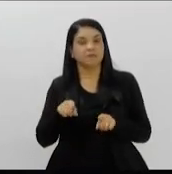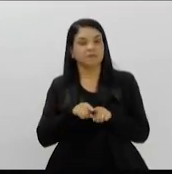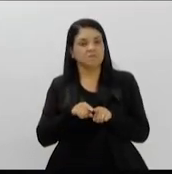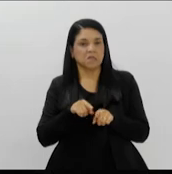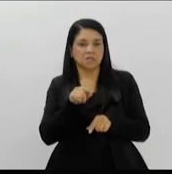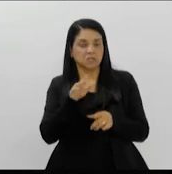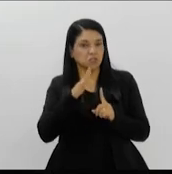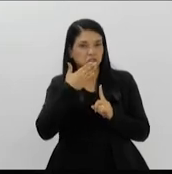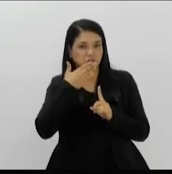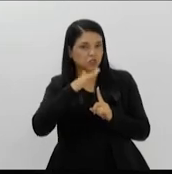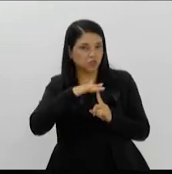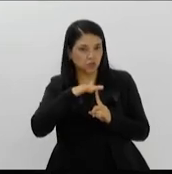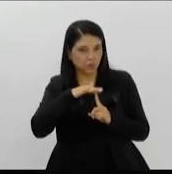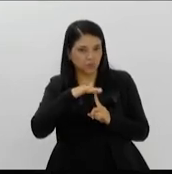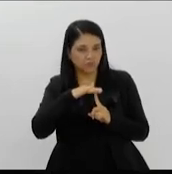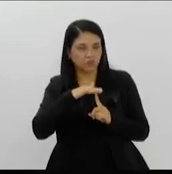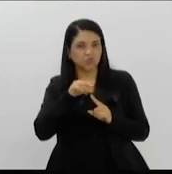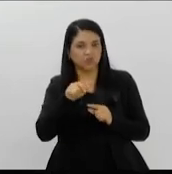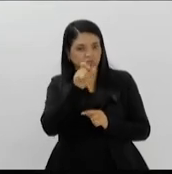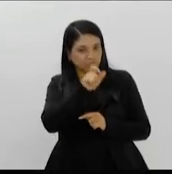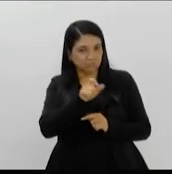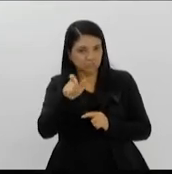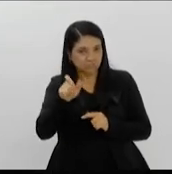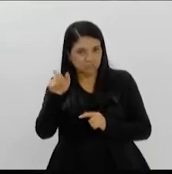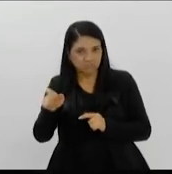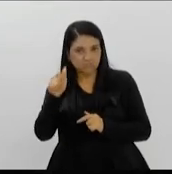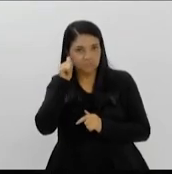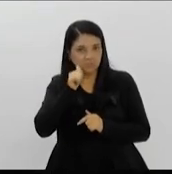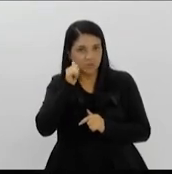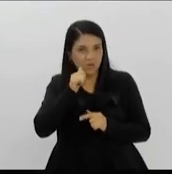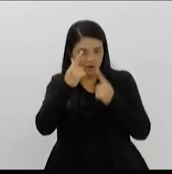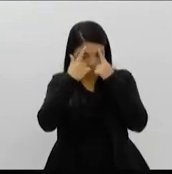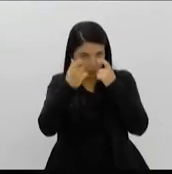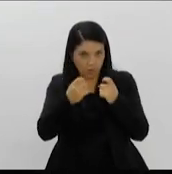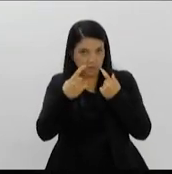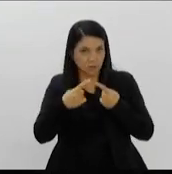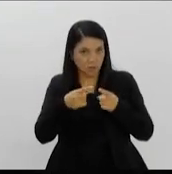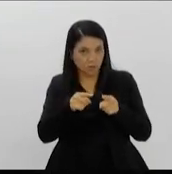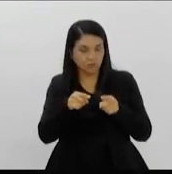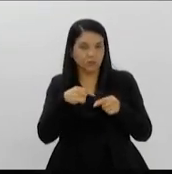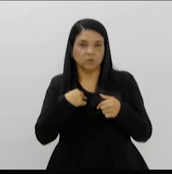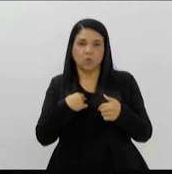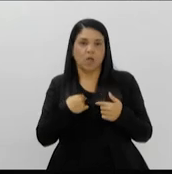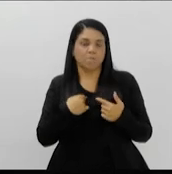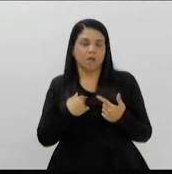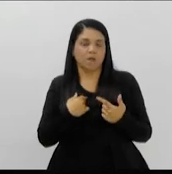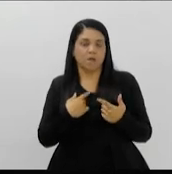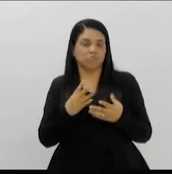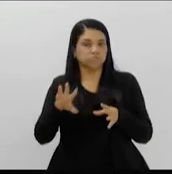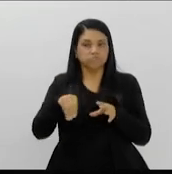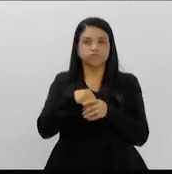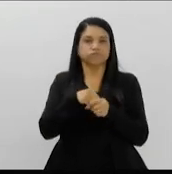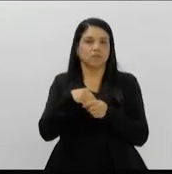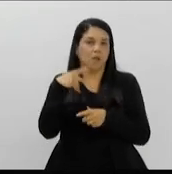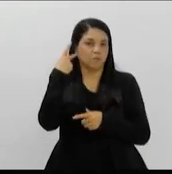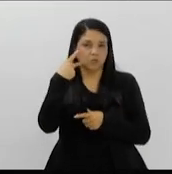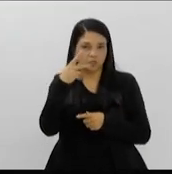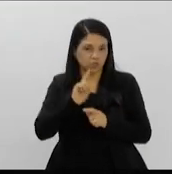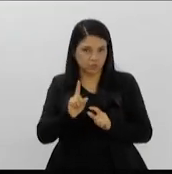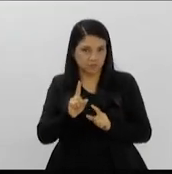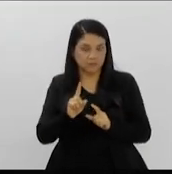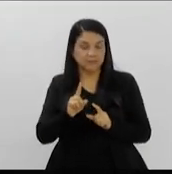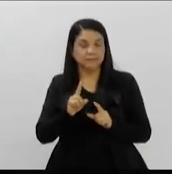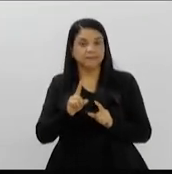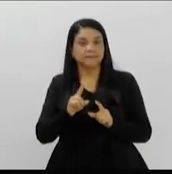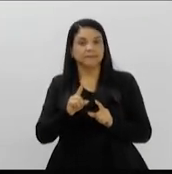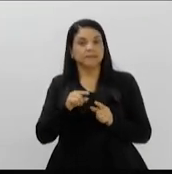se fazer embate político, porque em casos de violência como esse, as mulheres devem ser